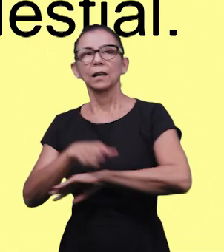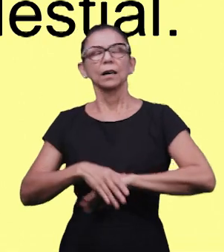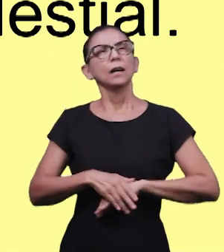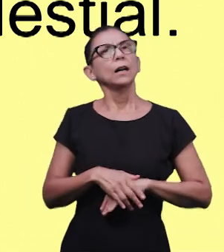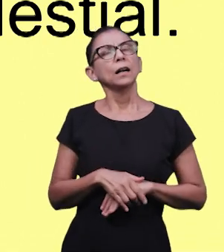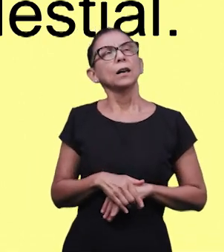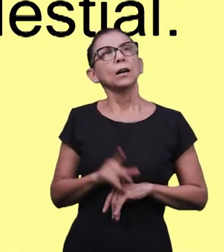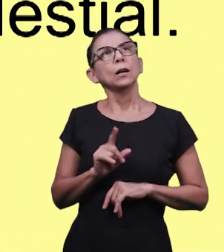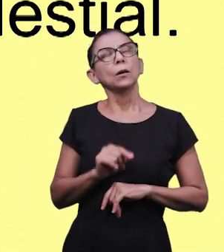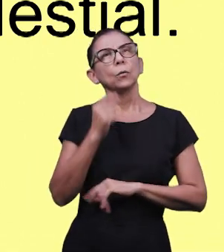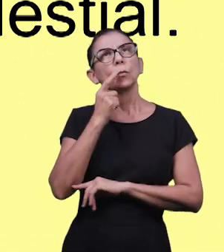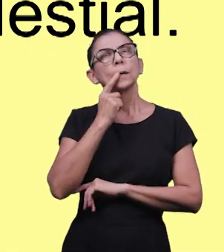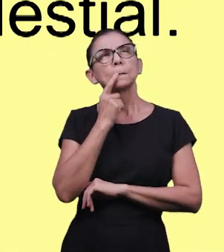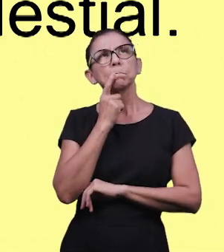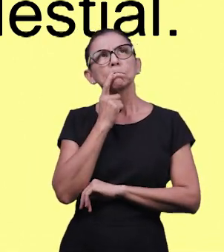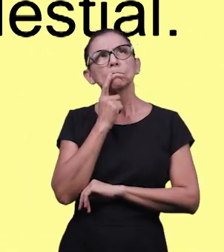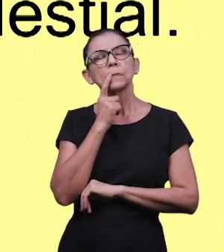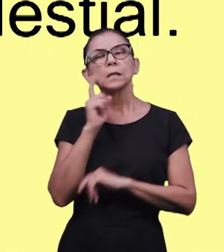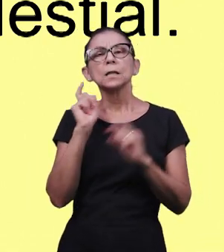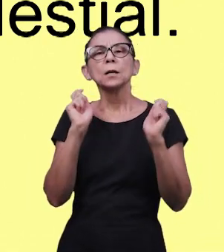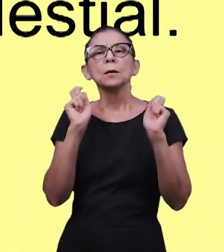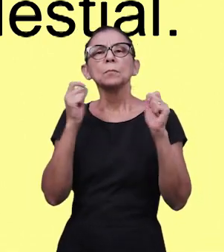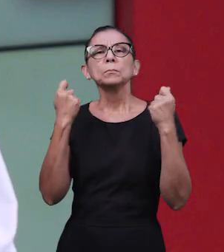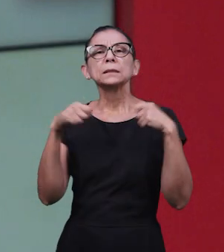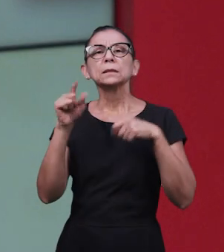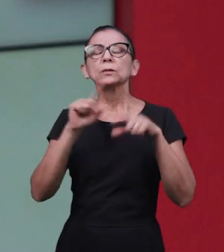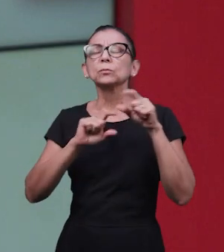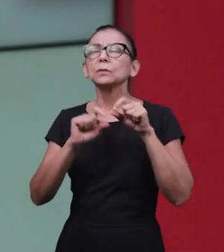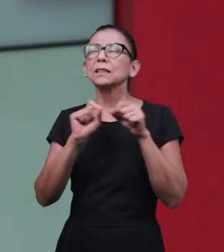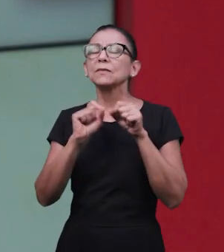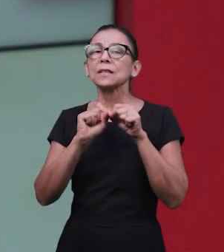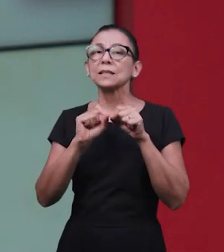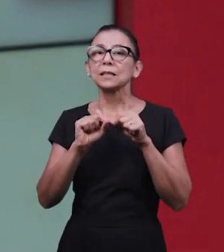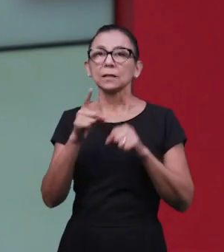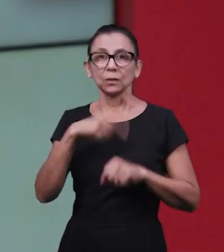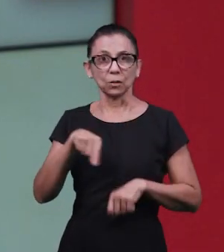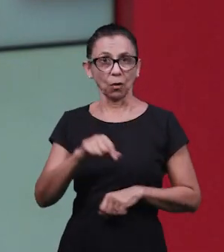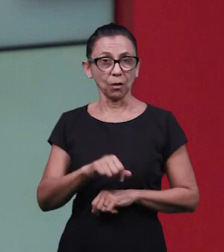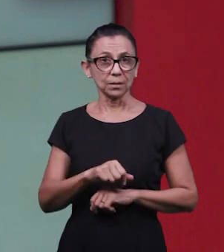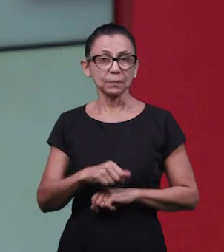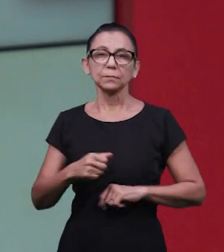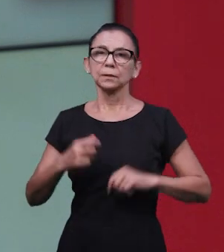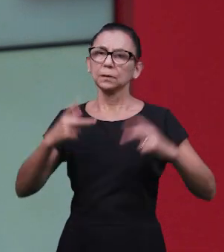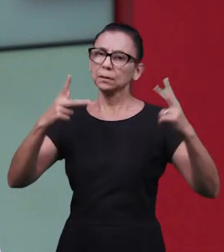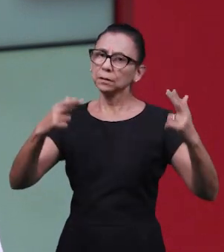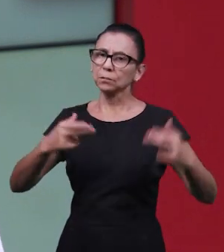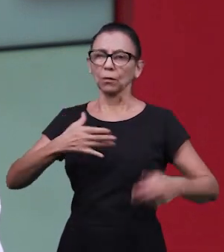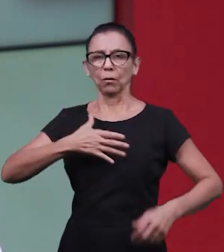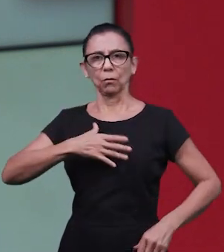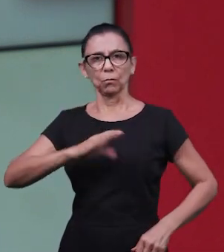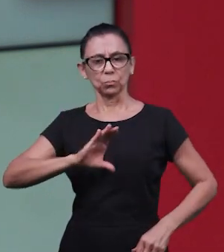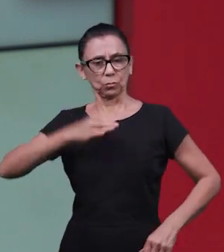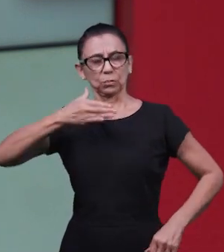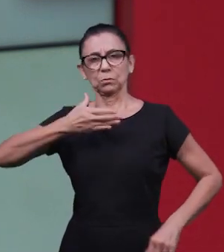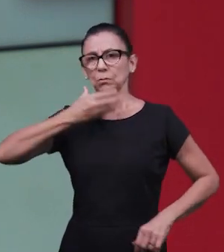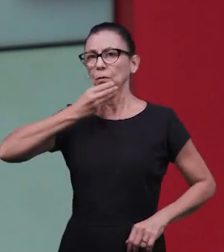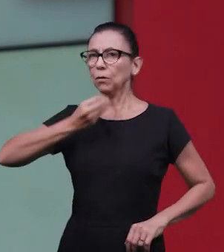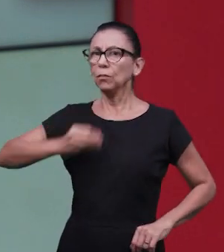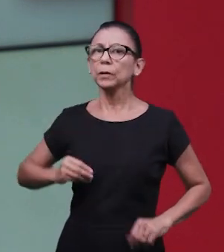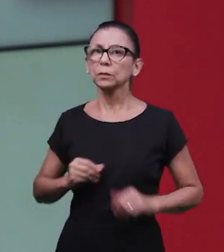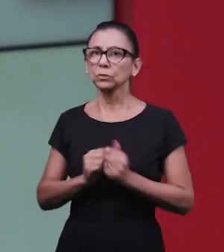Reis, e nós somos seu exército. Em breve, vamos conquistar a